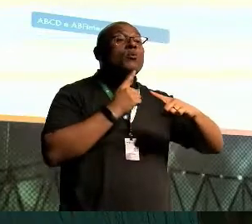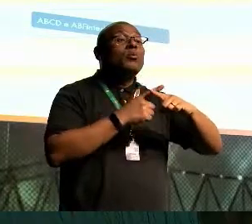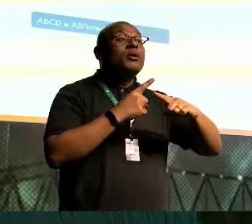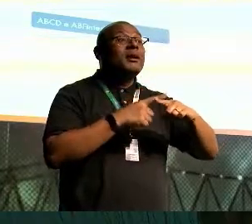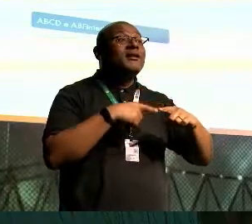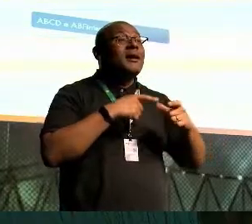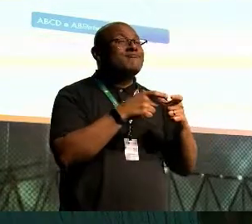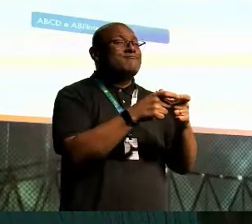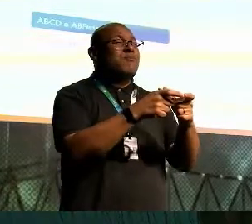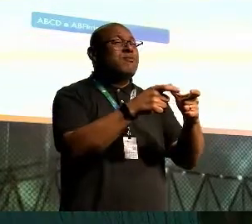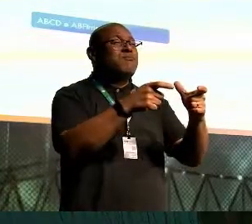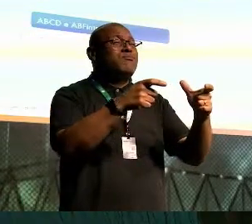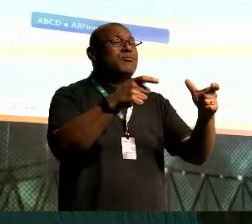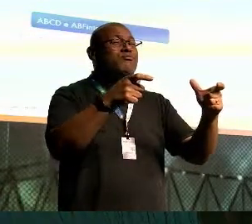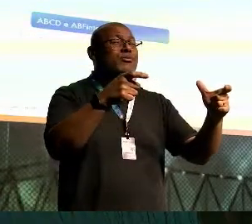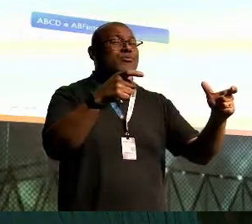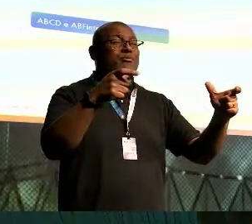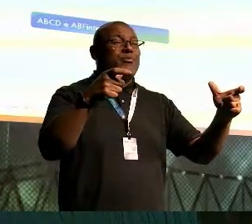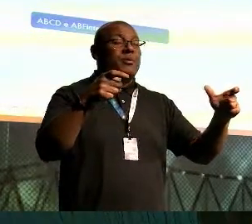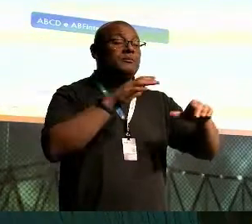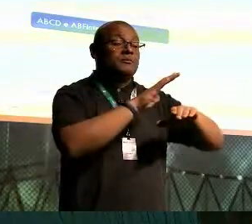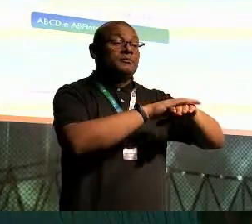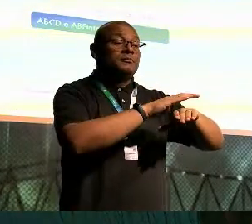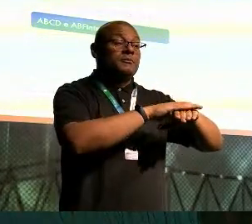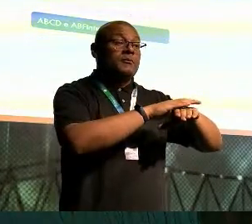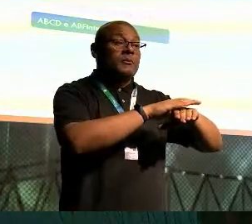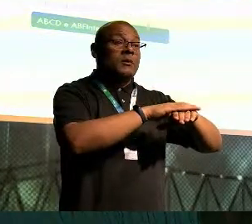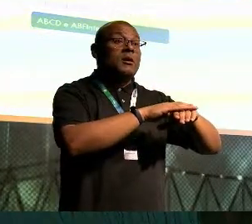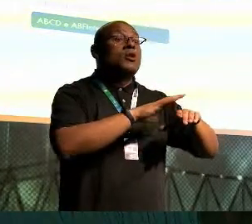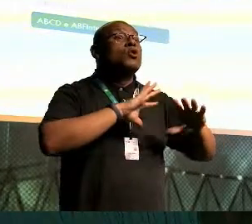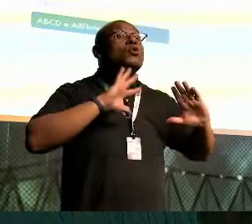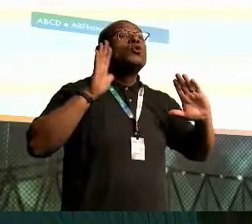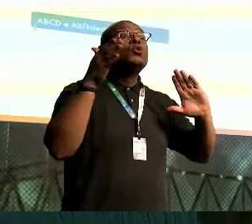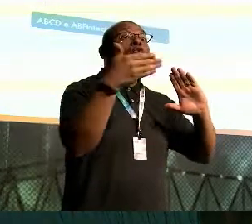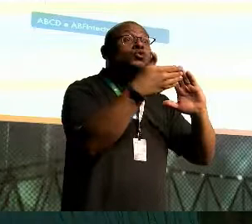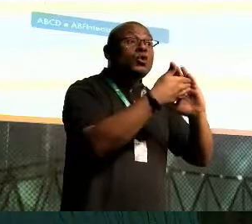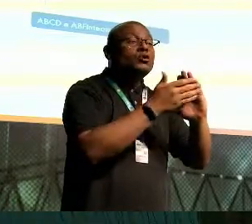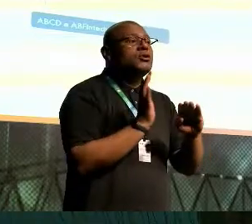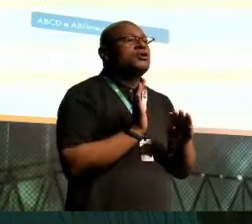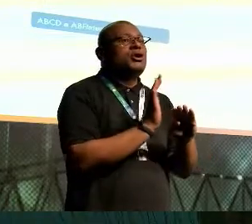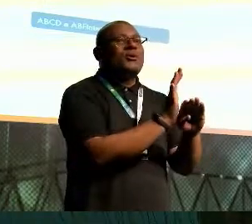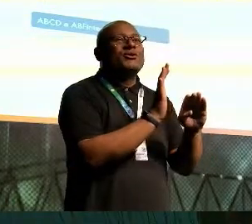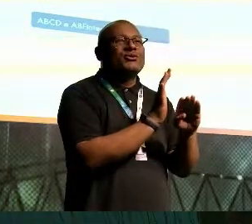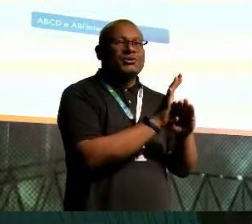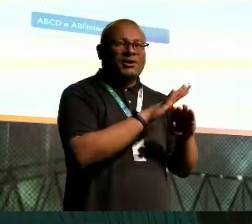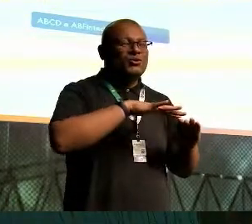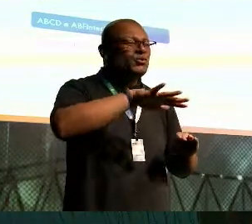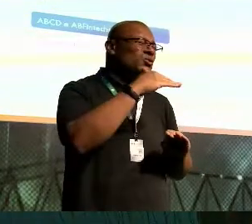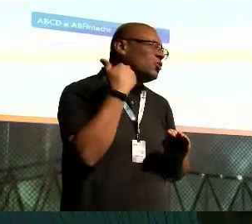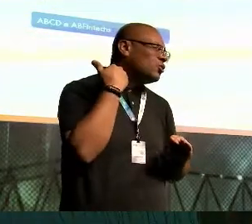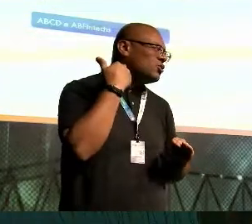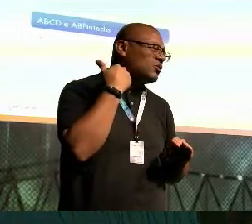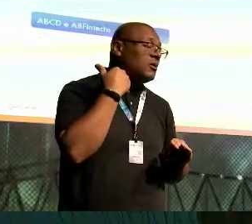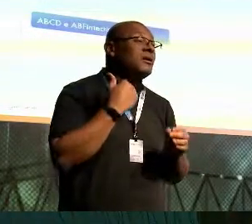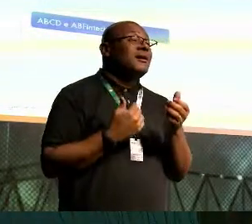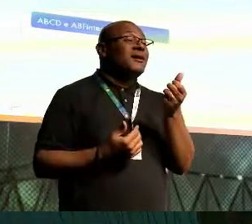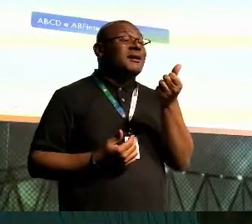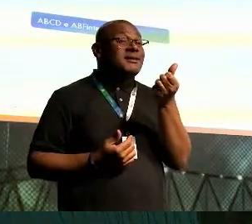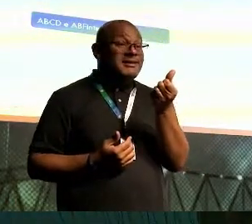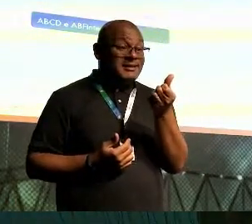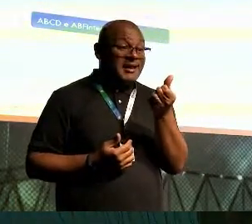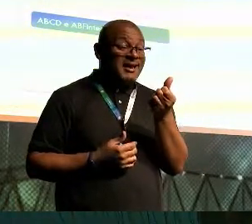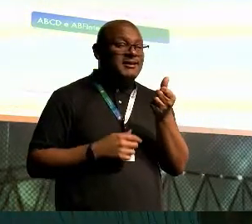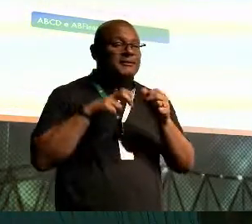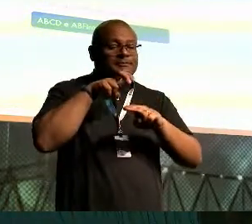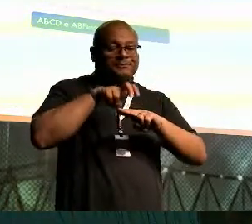está tão grande, né? Então, está sendo construída uma inteligência coletiva, como a gente está falando. Então, aqui a gente tem as 6 cadeiras que